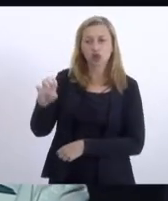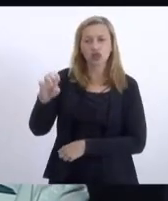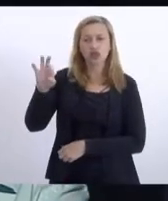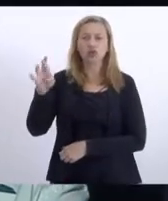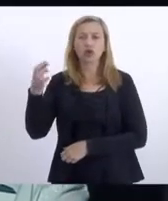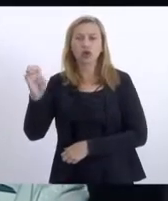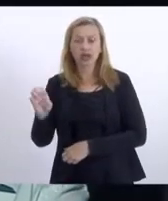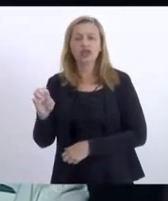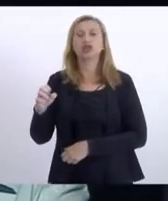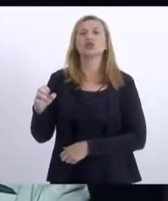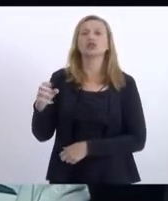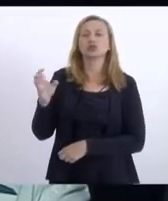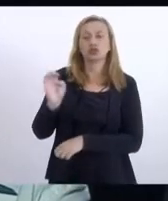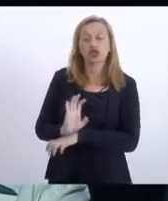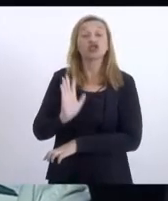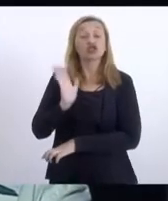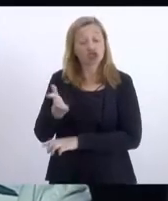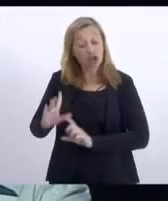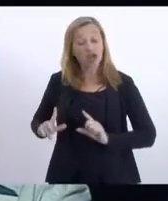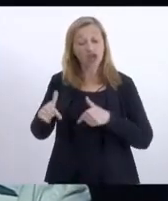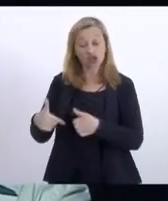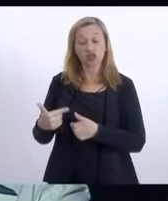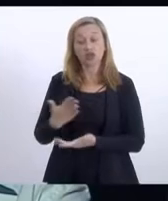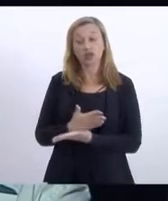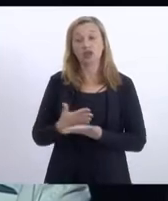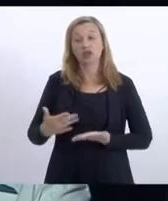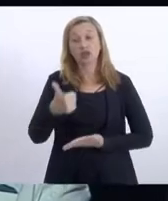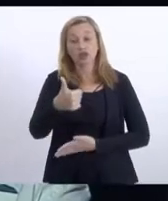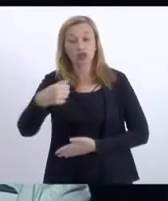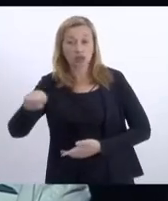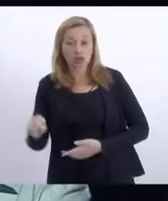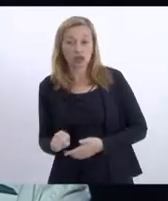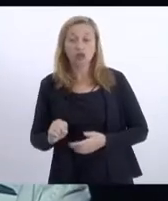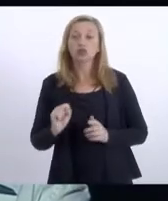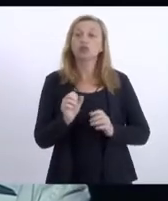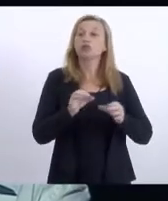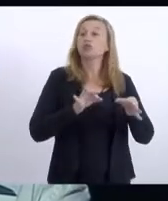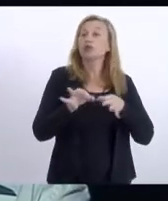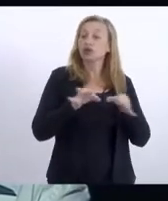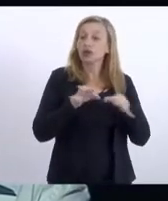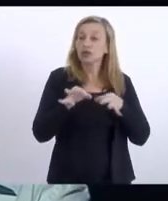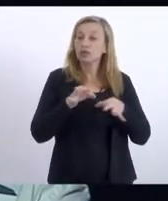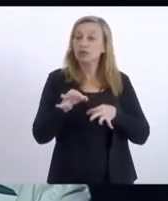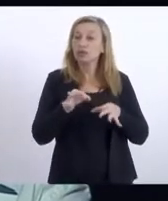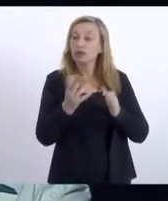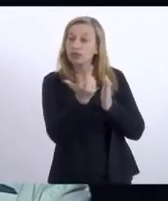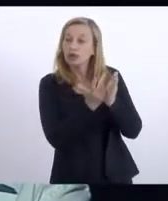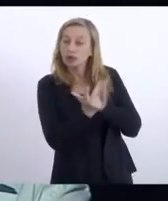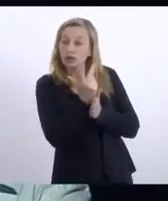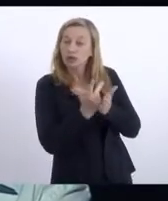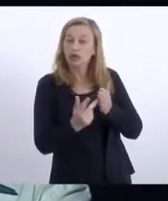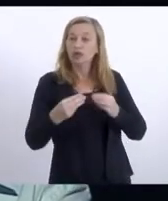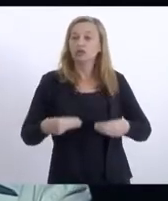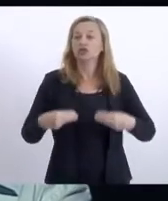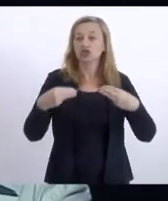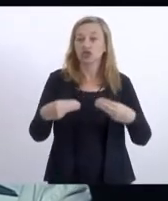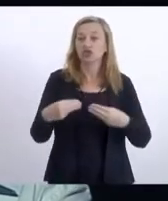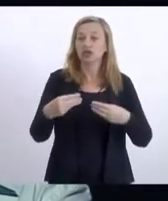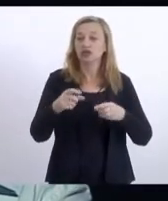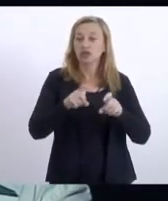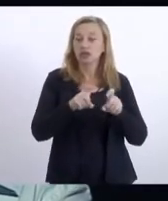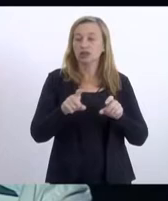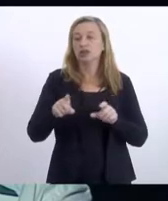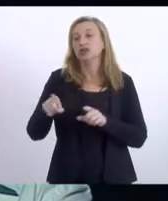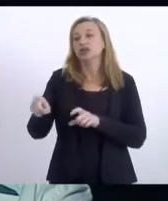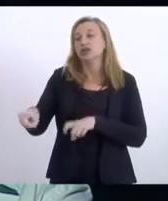Estado, onde nós já estamos atuando desde 2018 num programa pelo MAPA, pelo Ministério da Agricultura, através da